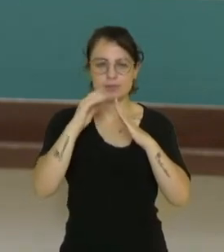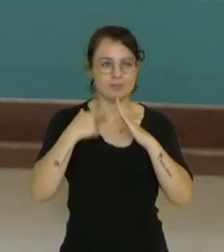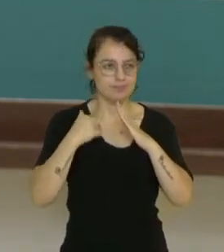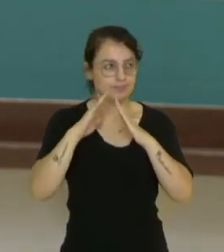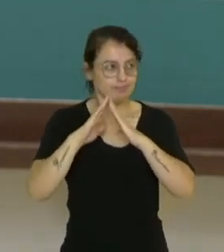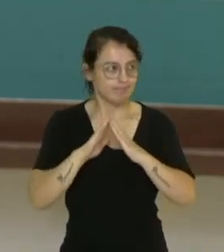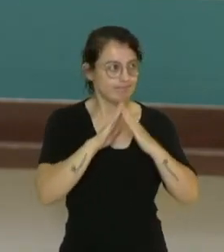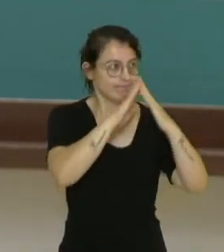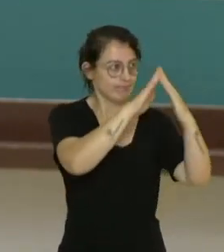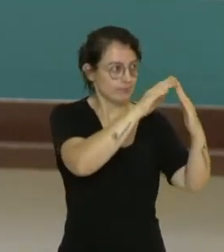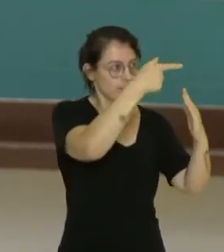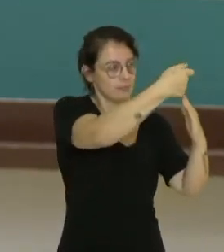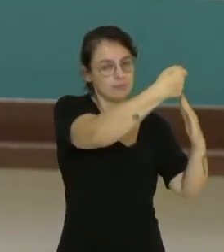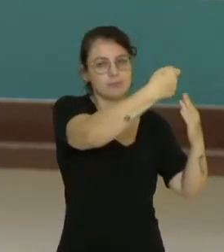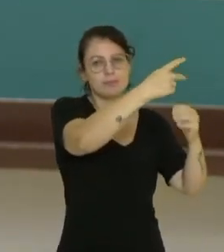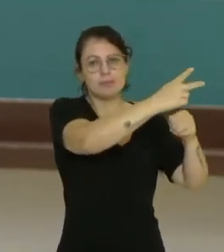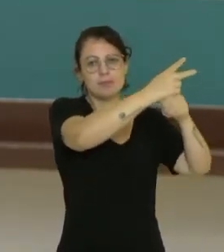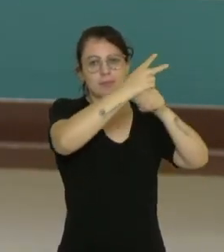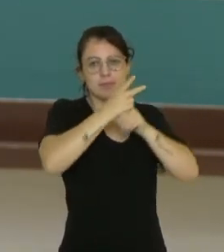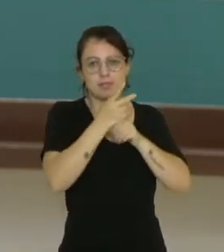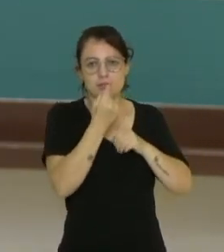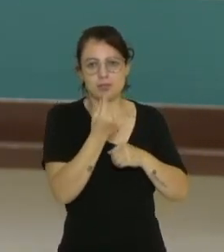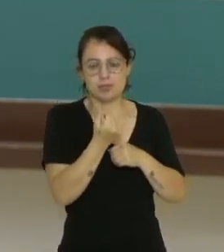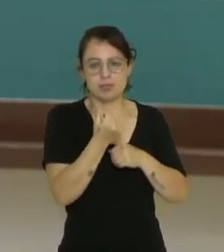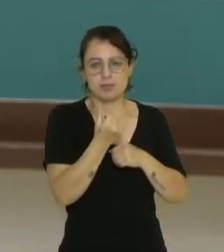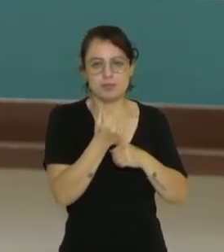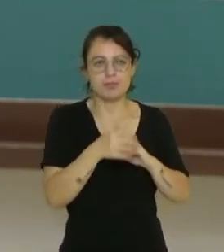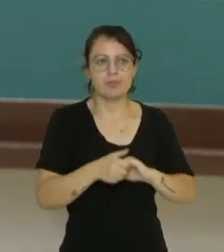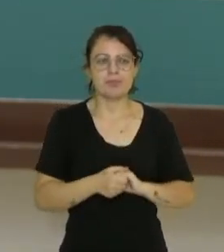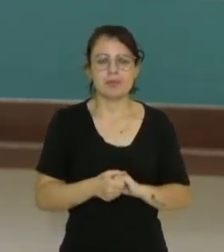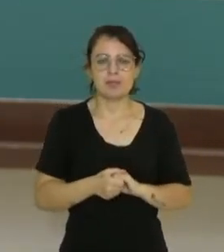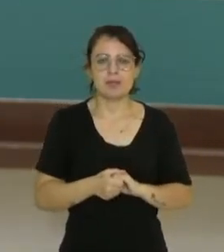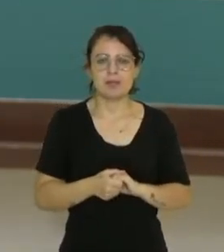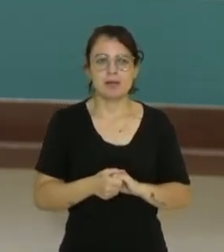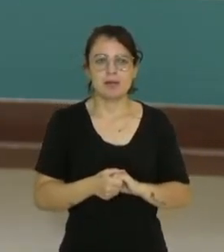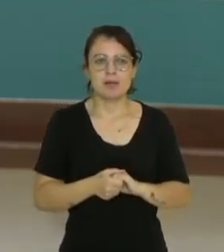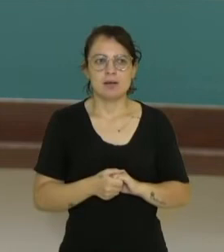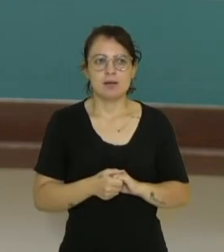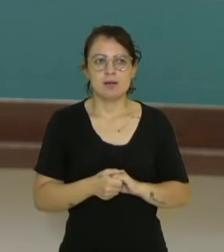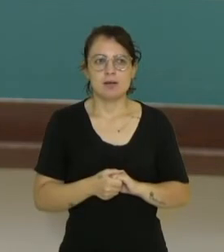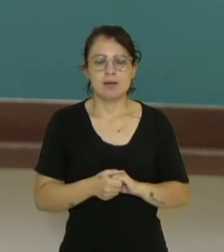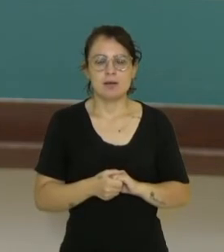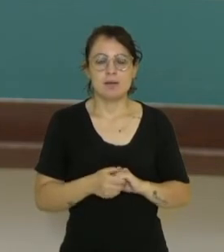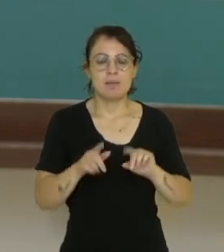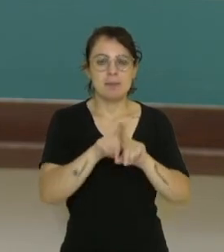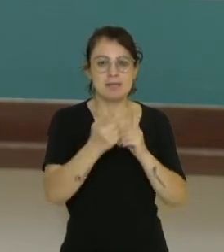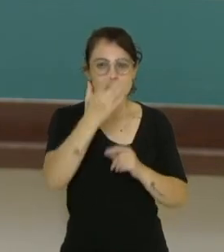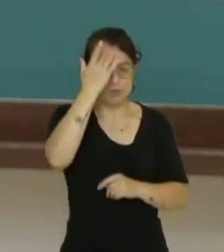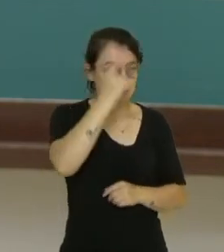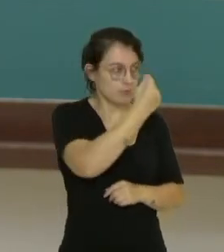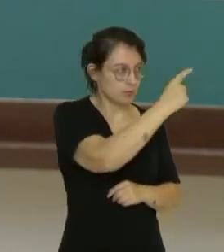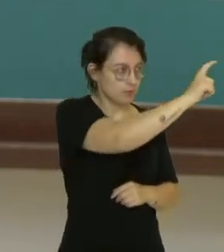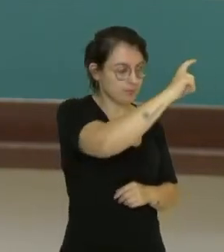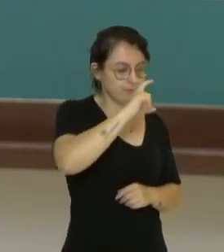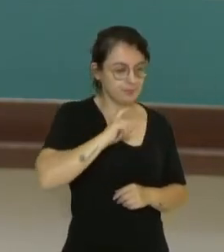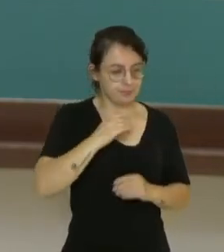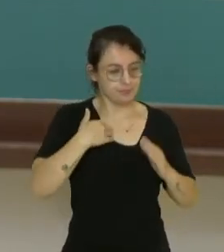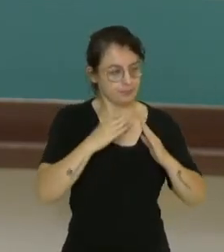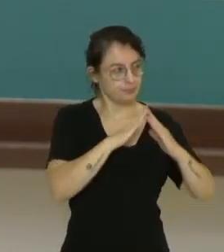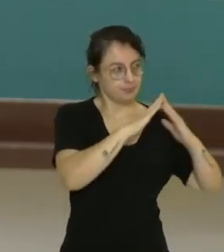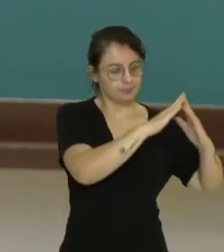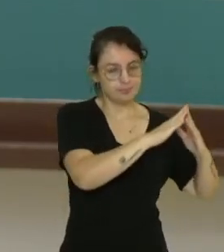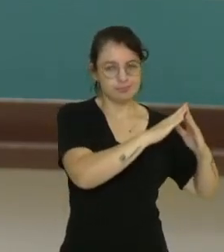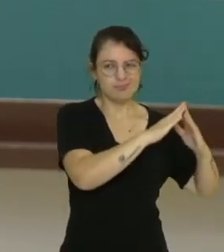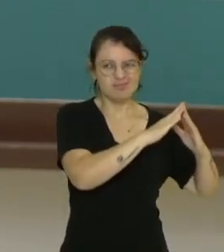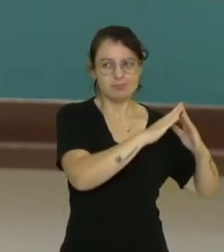um bem como segurança de pagamento de um empréstimo. Ao invés de hipotecar só num banco para pegar dinheiro, elas